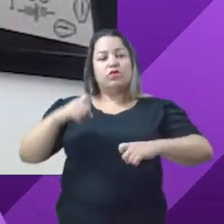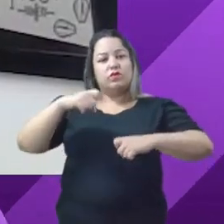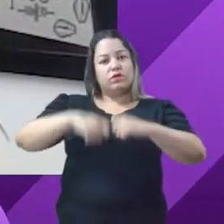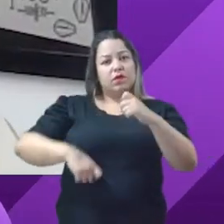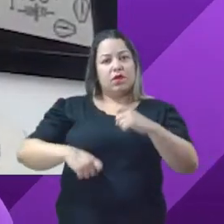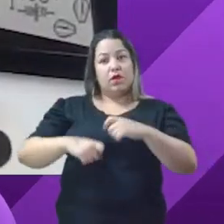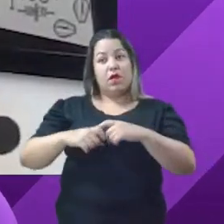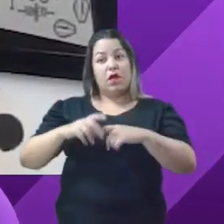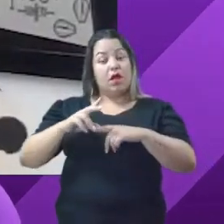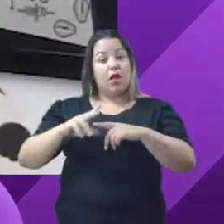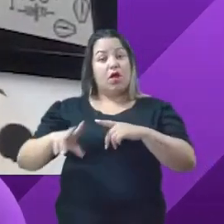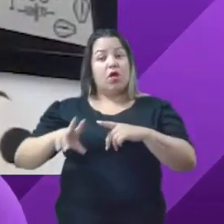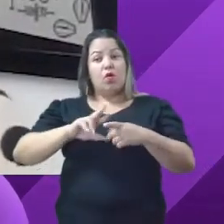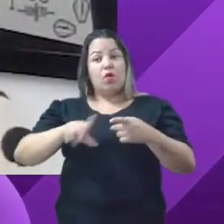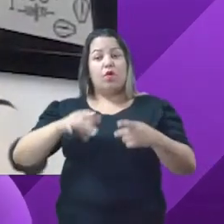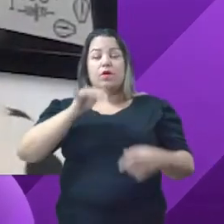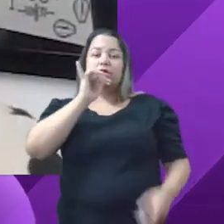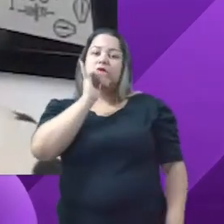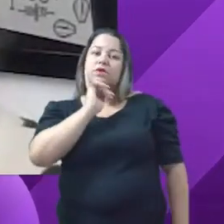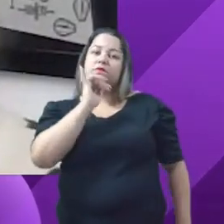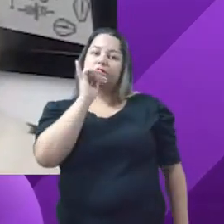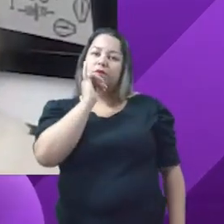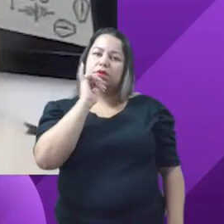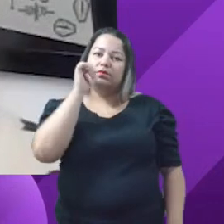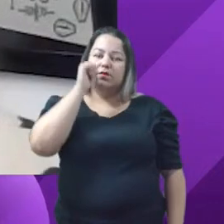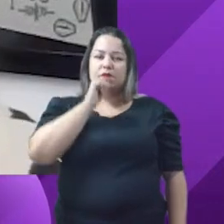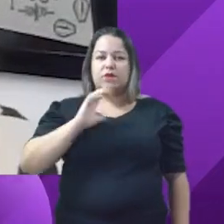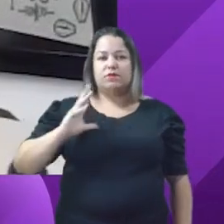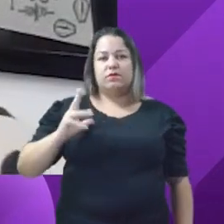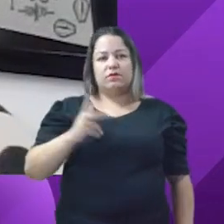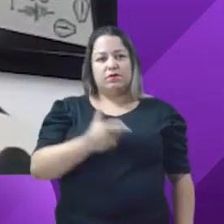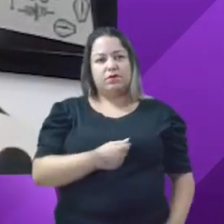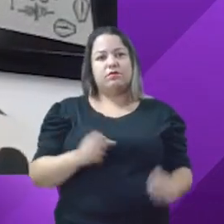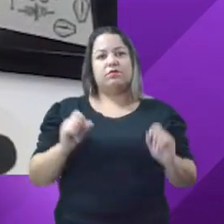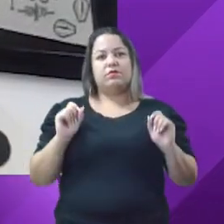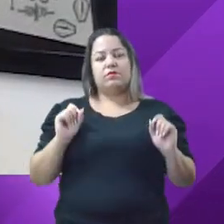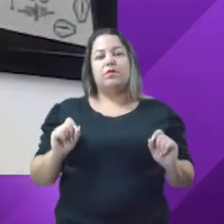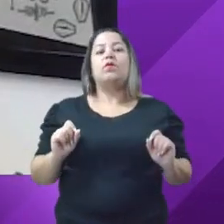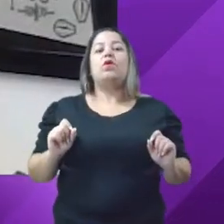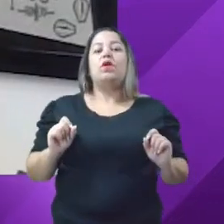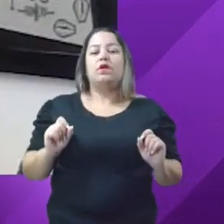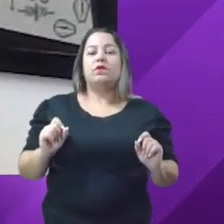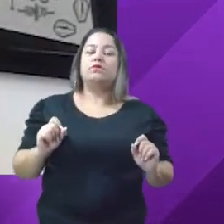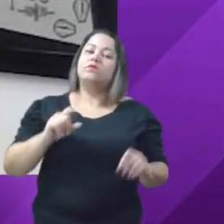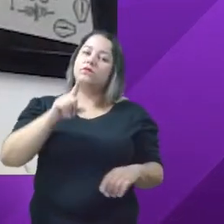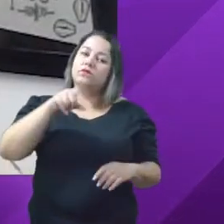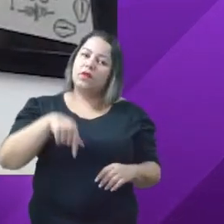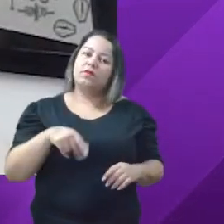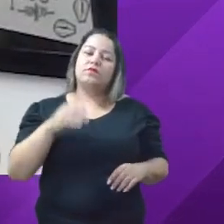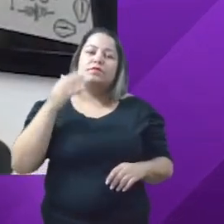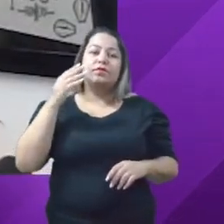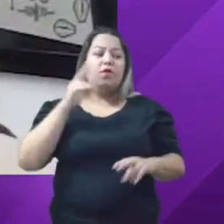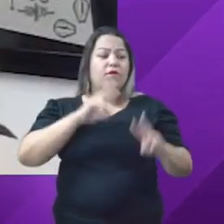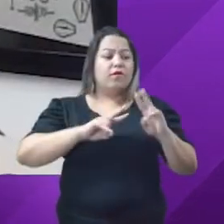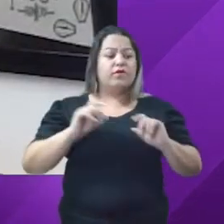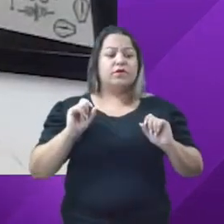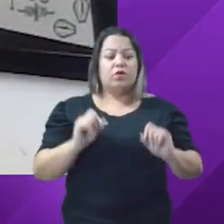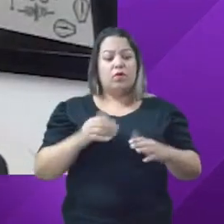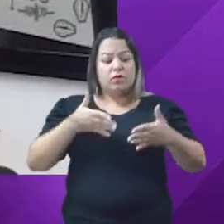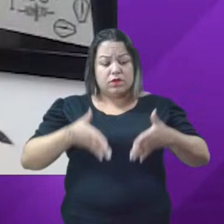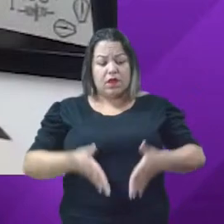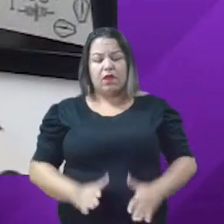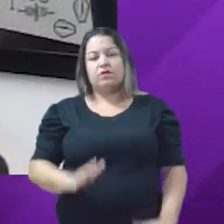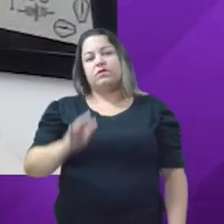biológico. Por exemplo, as mulheres trans. As mulheres trans, elas são vistas, né, quando nascem